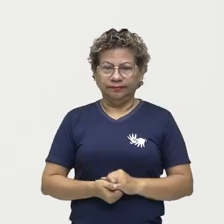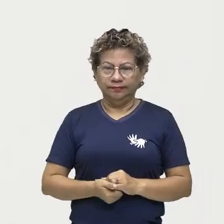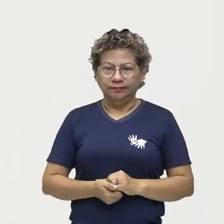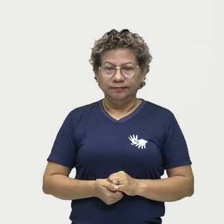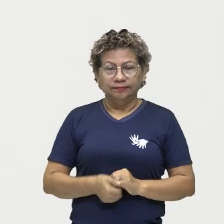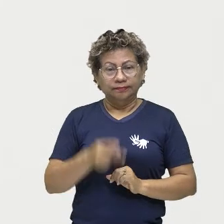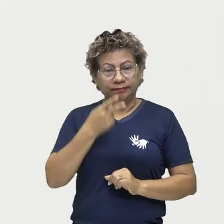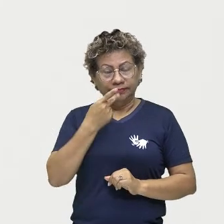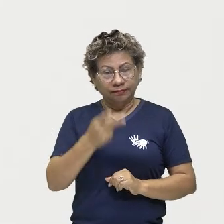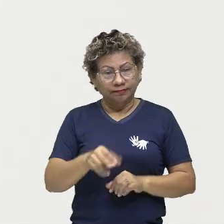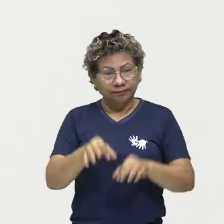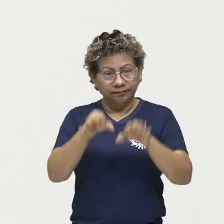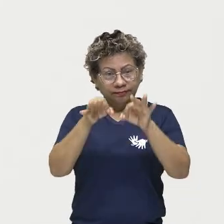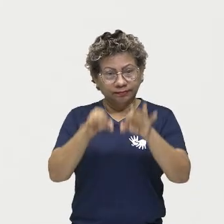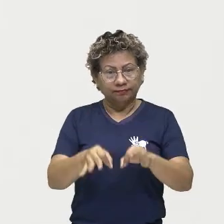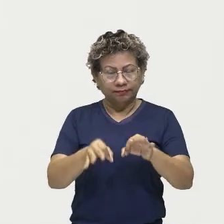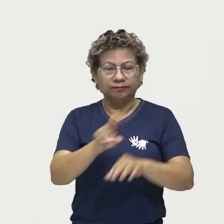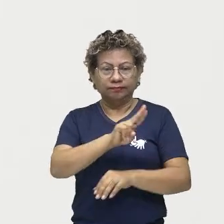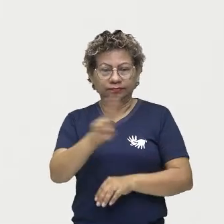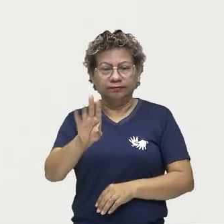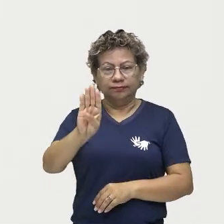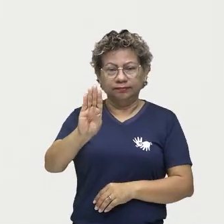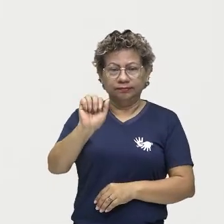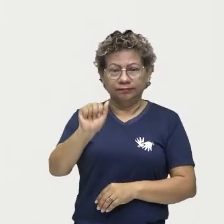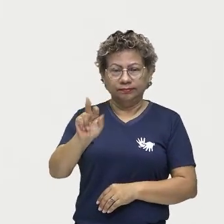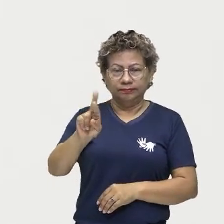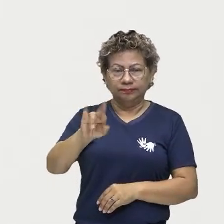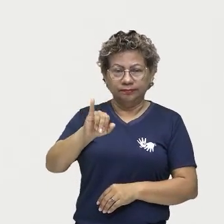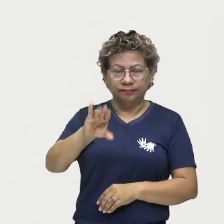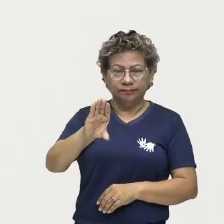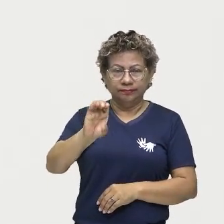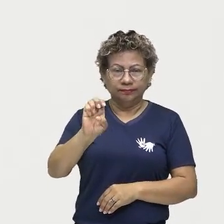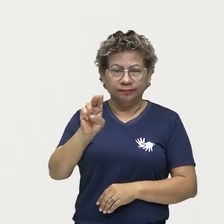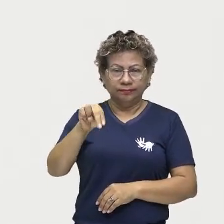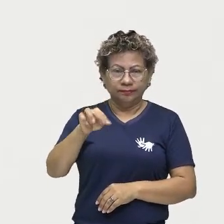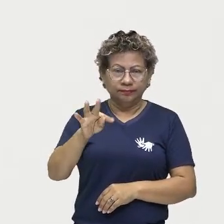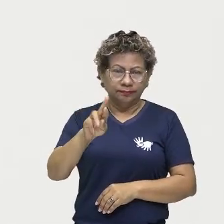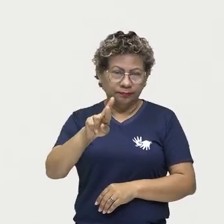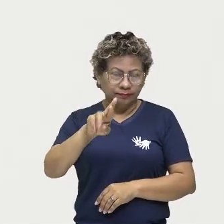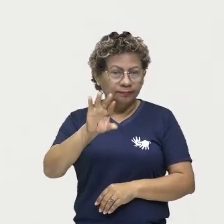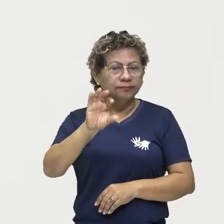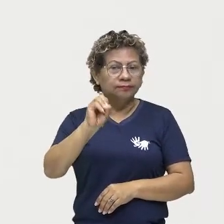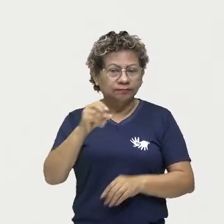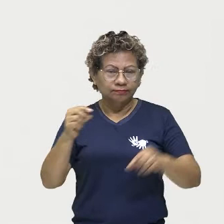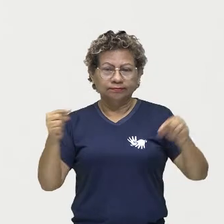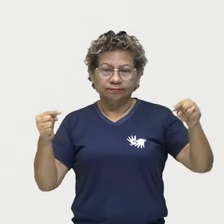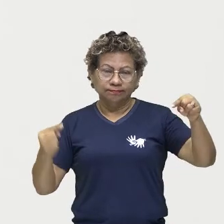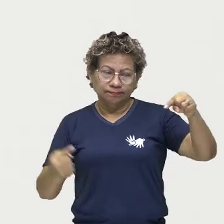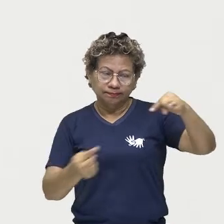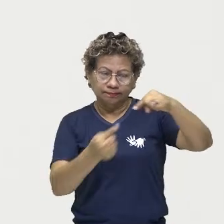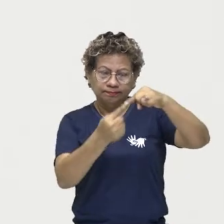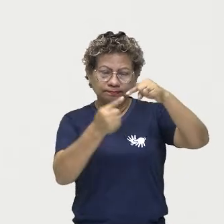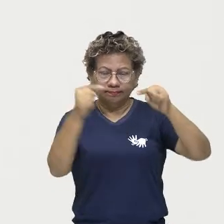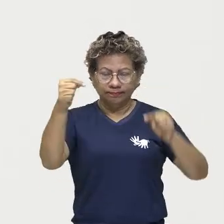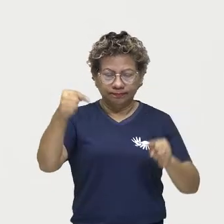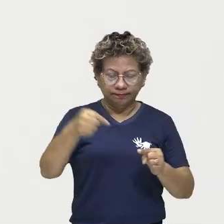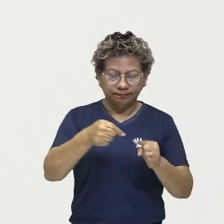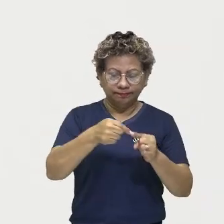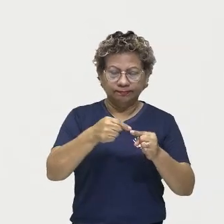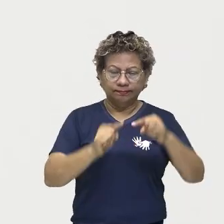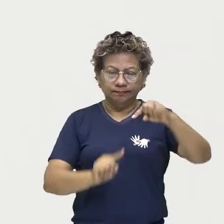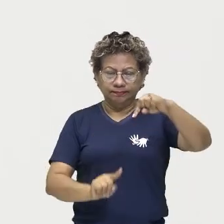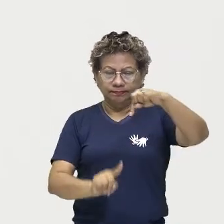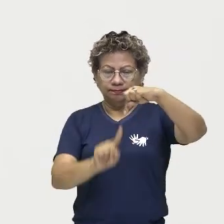de baricentro, também chamado de ponto de gravidade. Ele tem uma característica